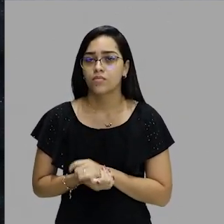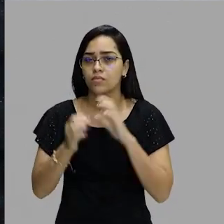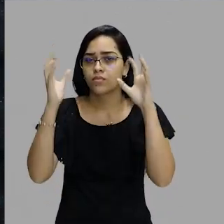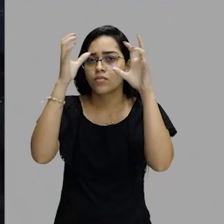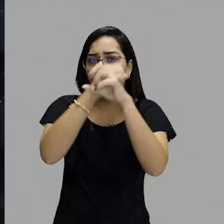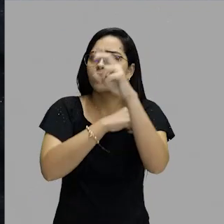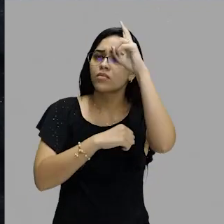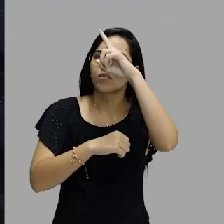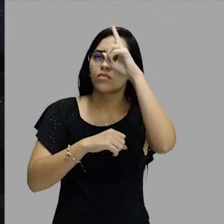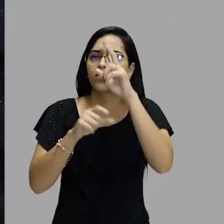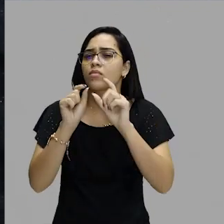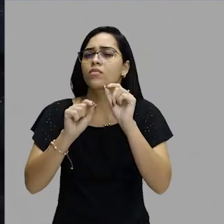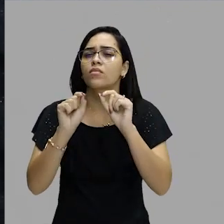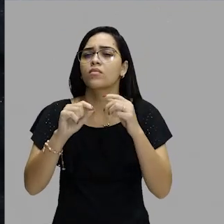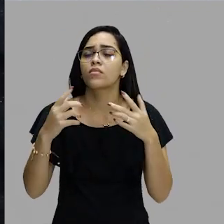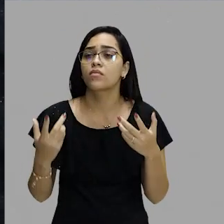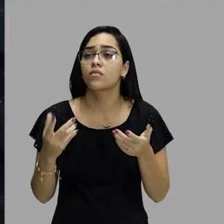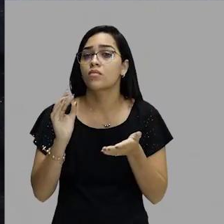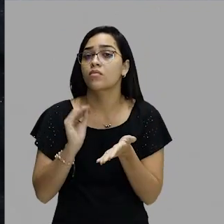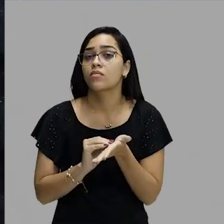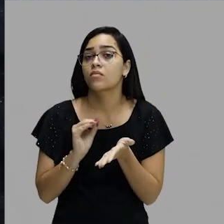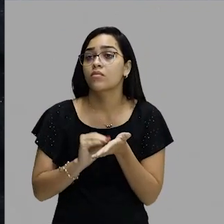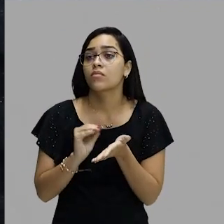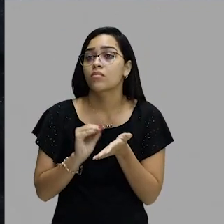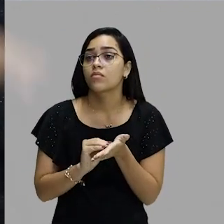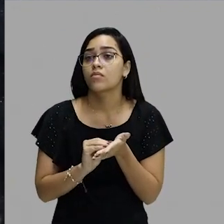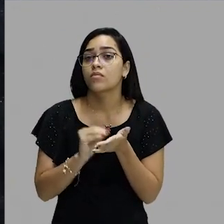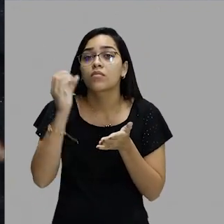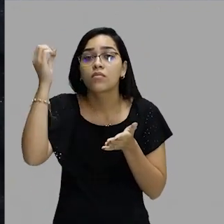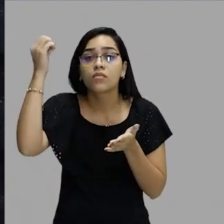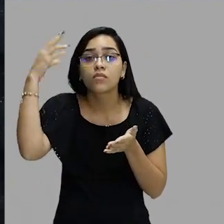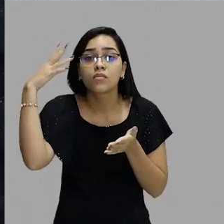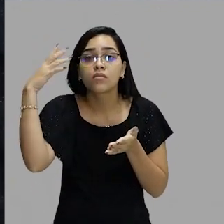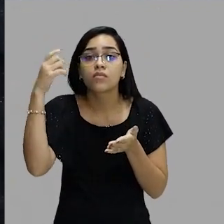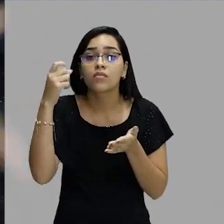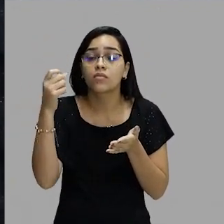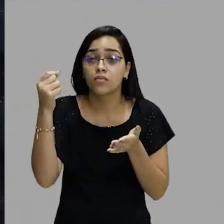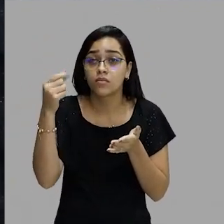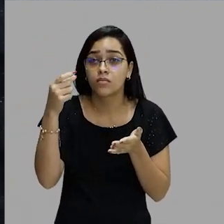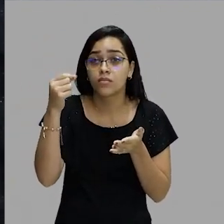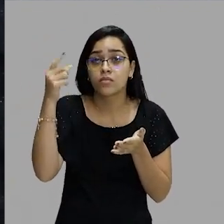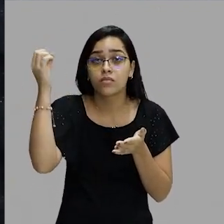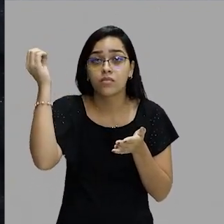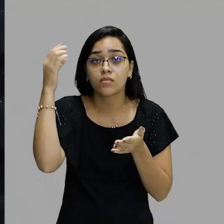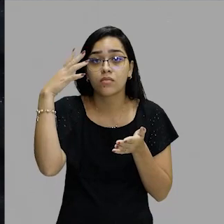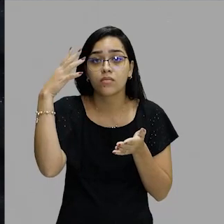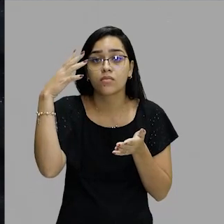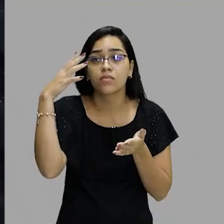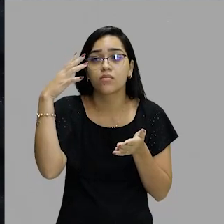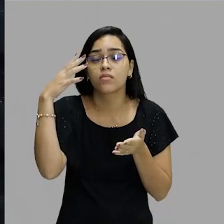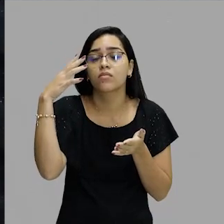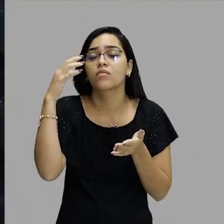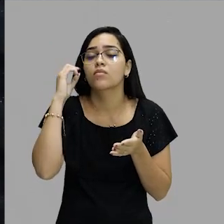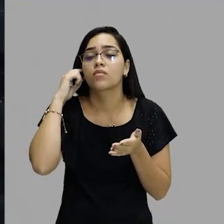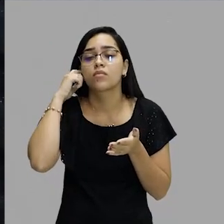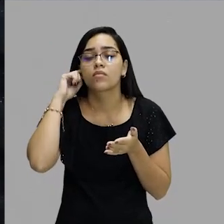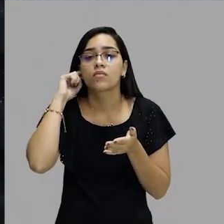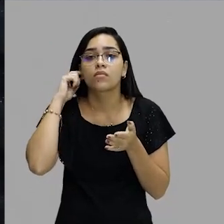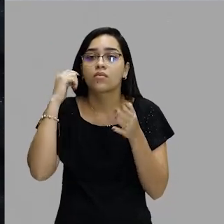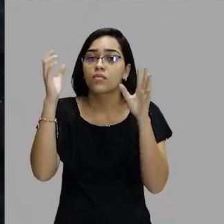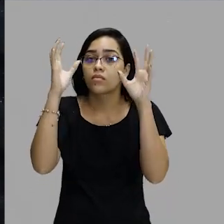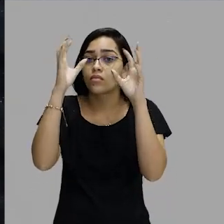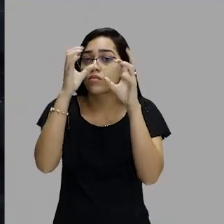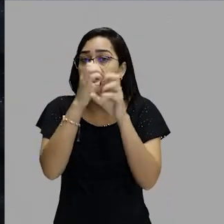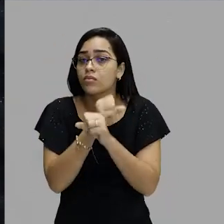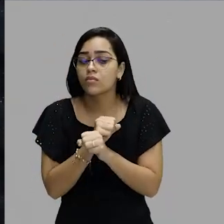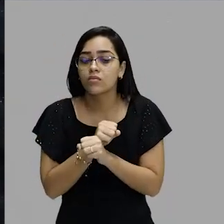Sombra lembra o quê? Falta de pouca luz, né? Falta não, pouca luz. A sombra é